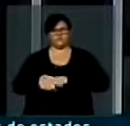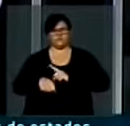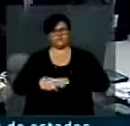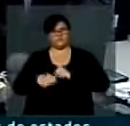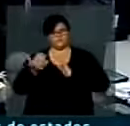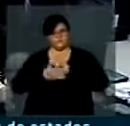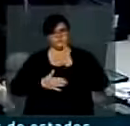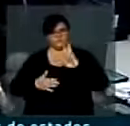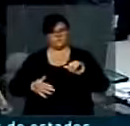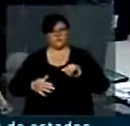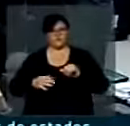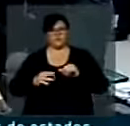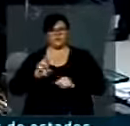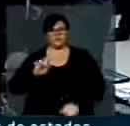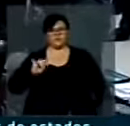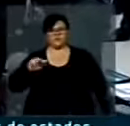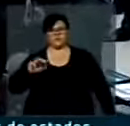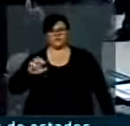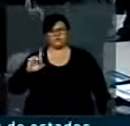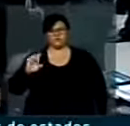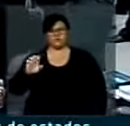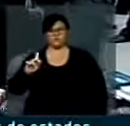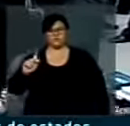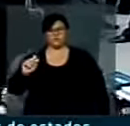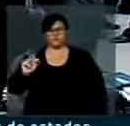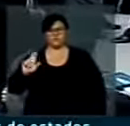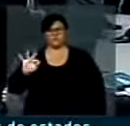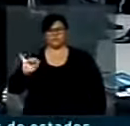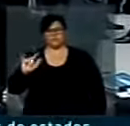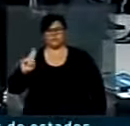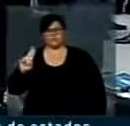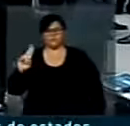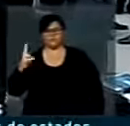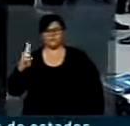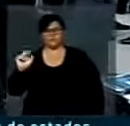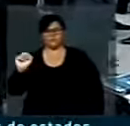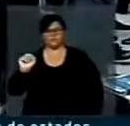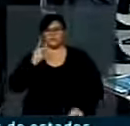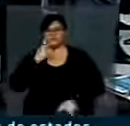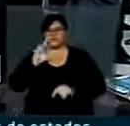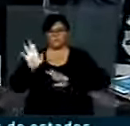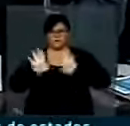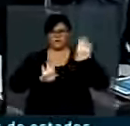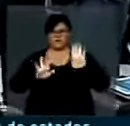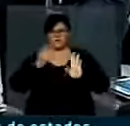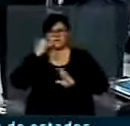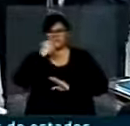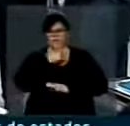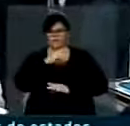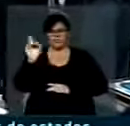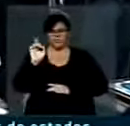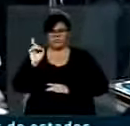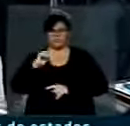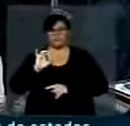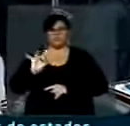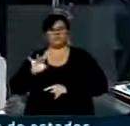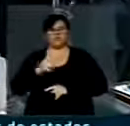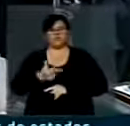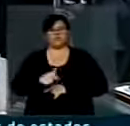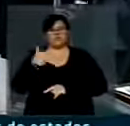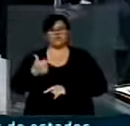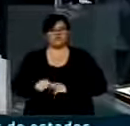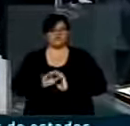o regime de partilha, é preciso dizer, o leilão não foi um fracasso. Ele simplesmente não